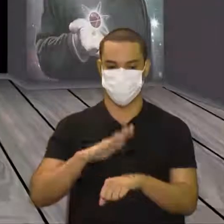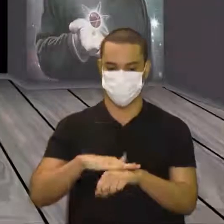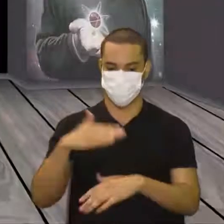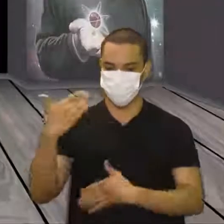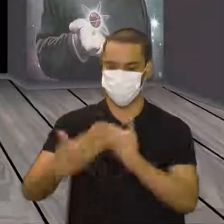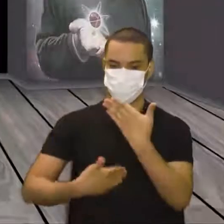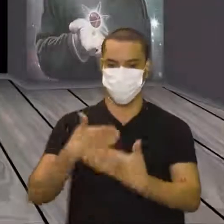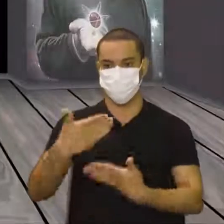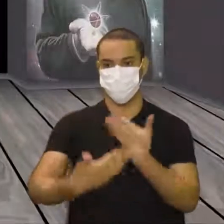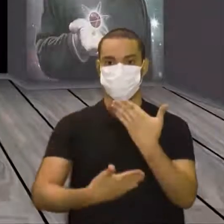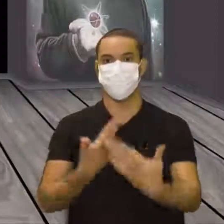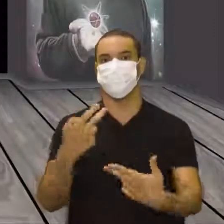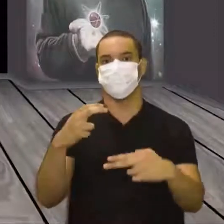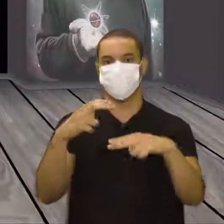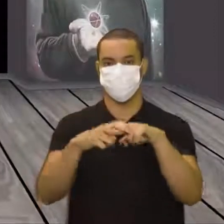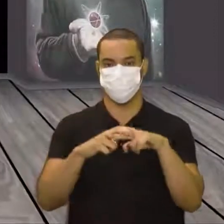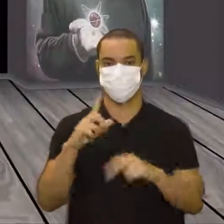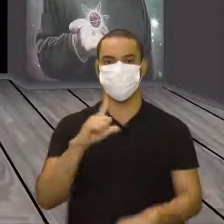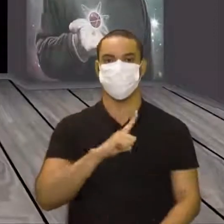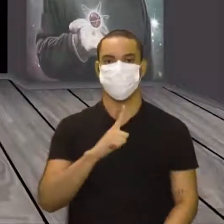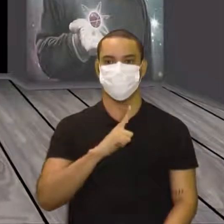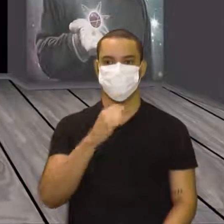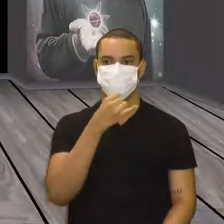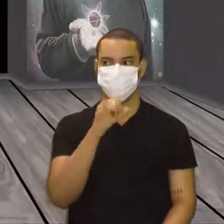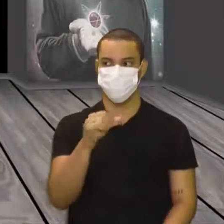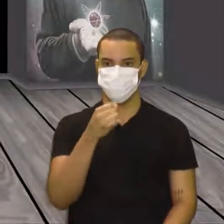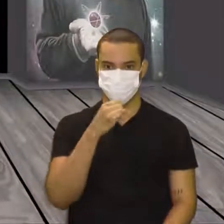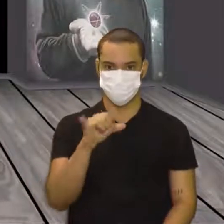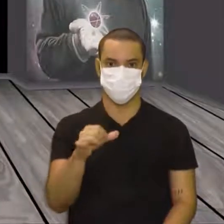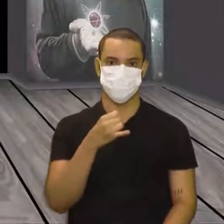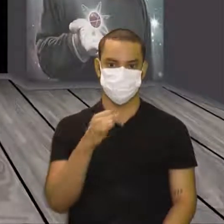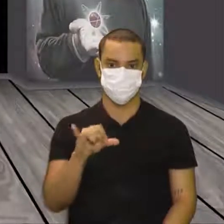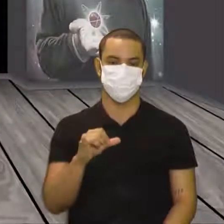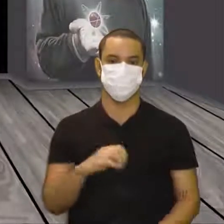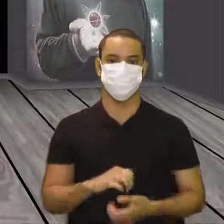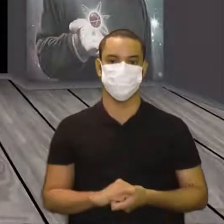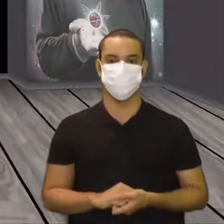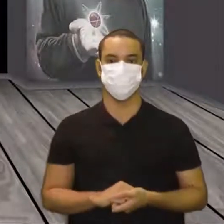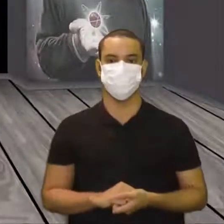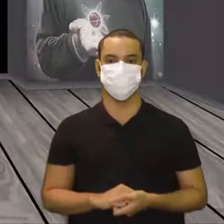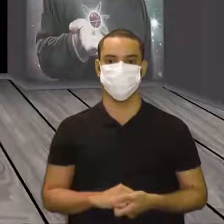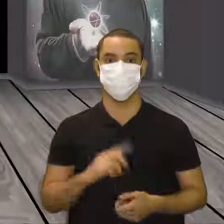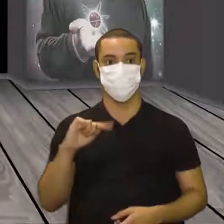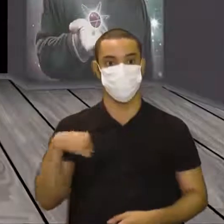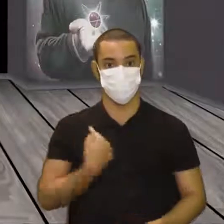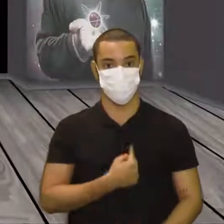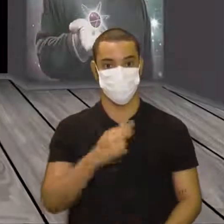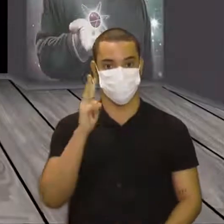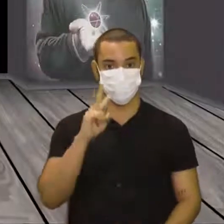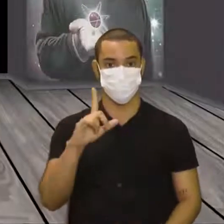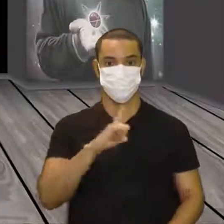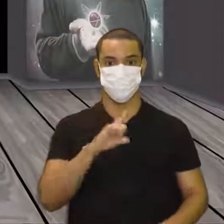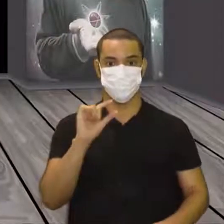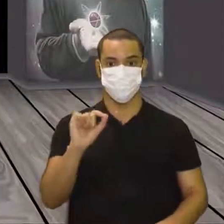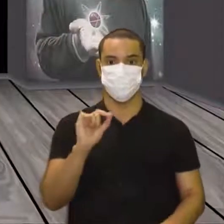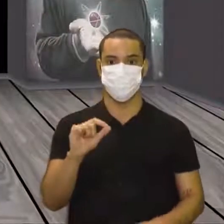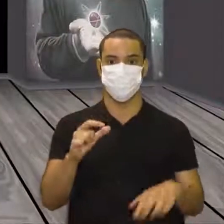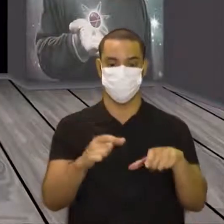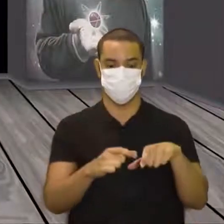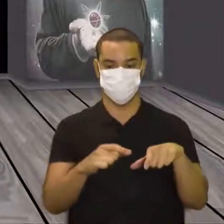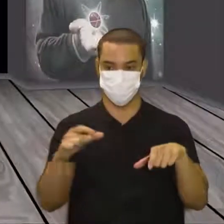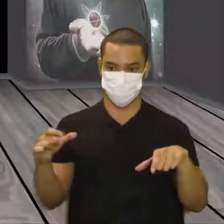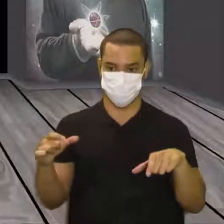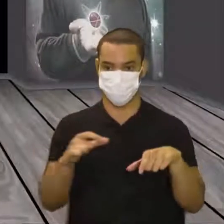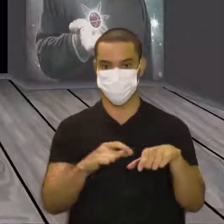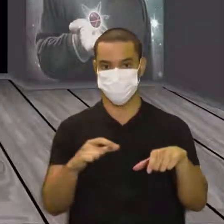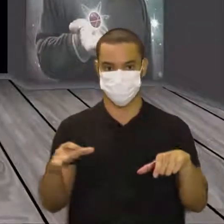também vou ter corrente elétrica induzida, certo? Aí nós vimos que quando eu tenho aqui, ó, o afastamento da